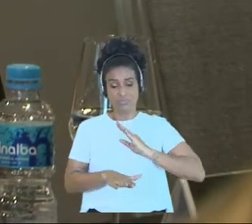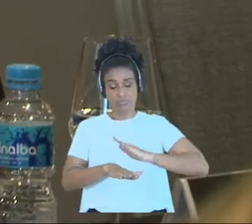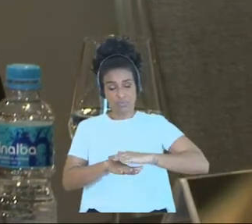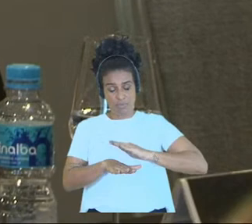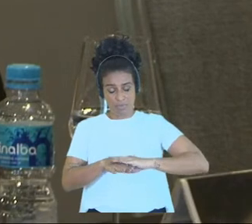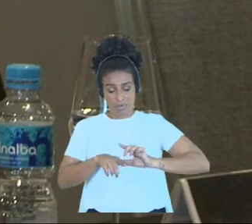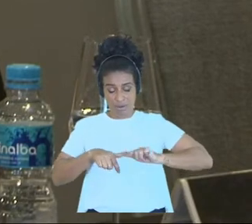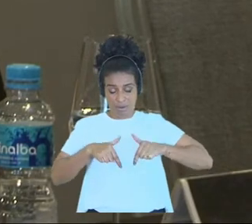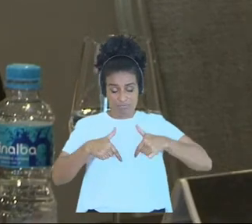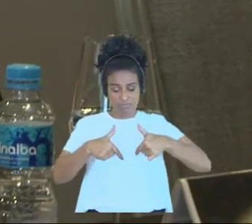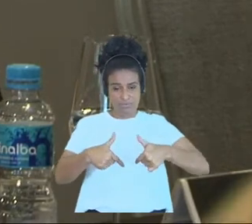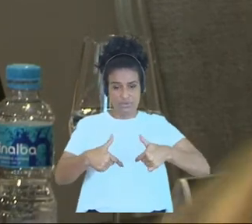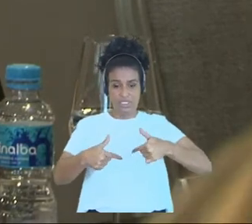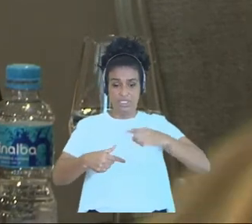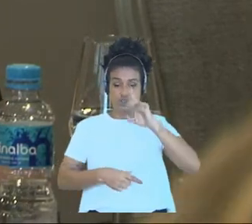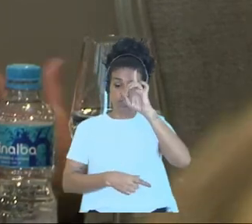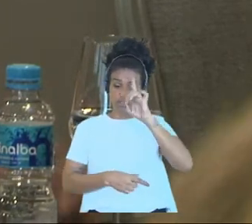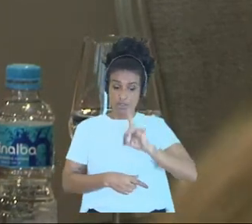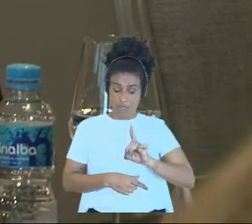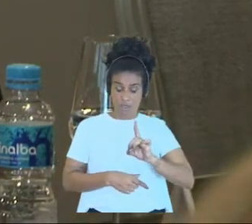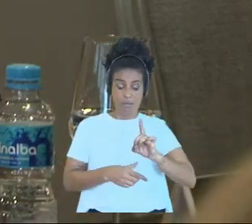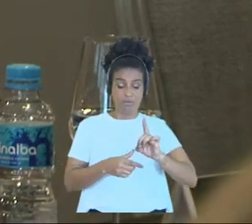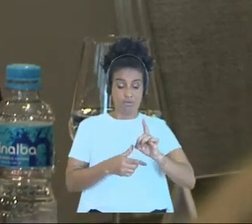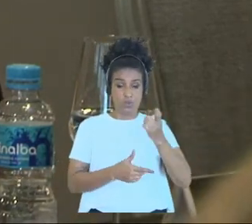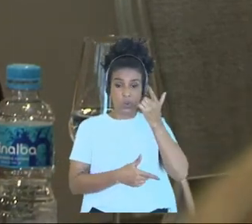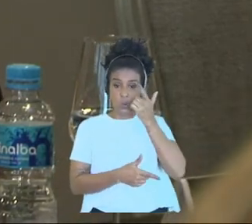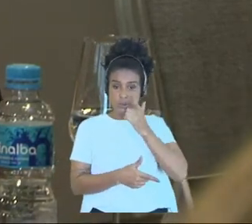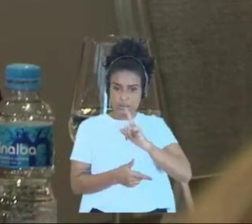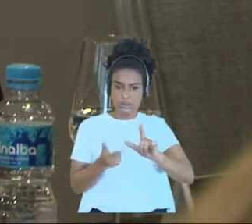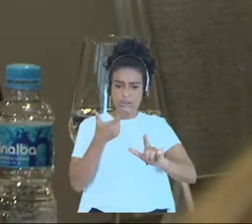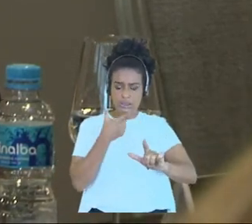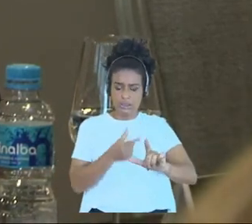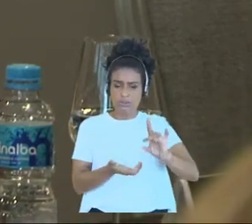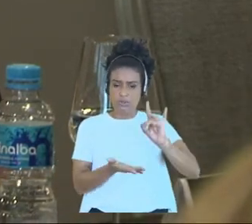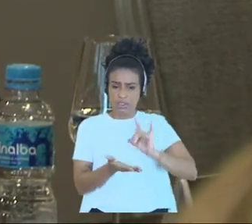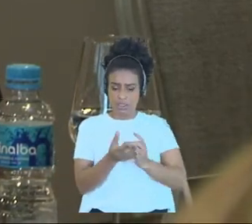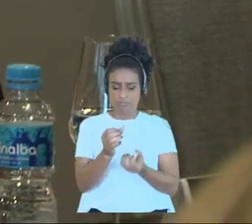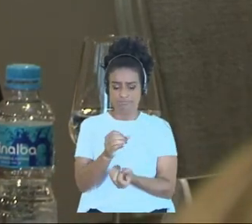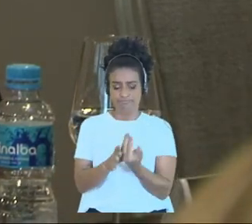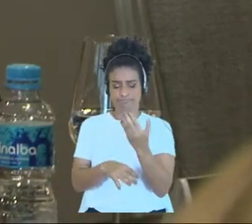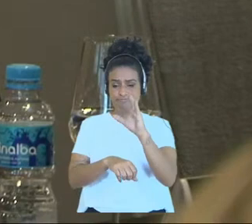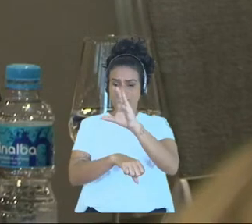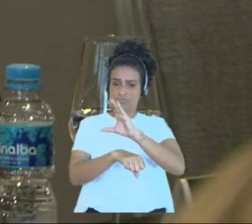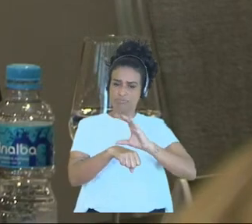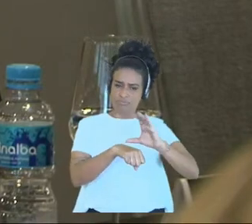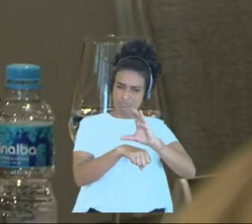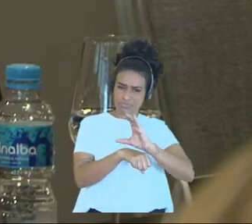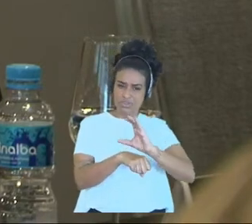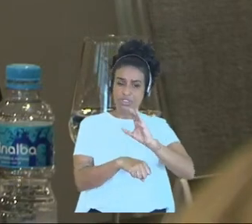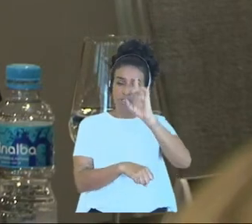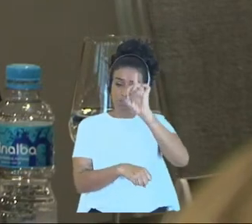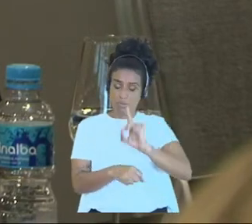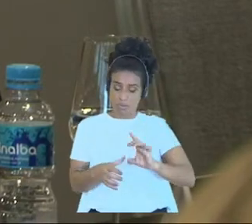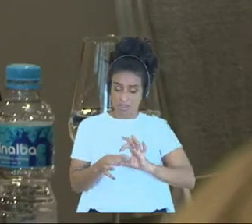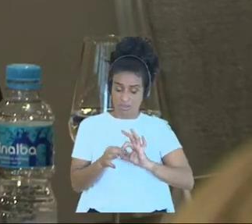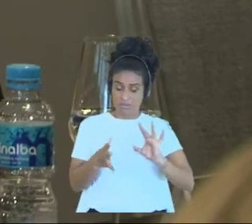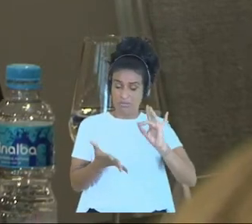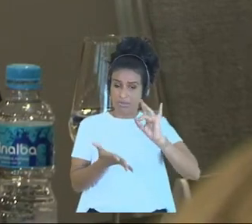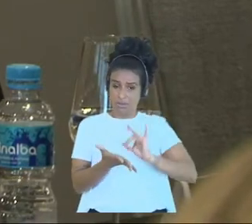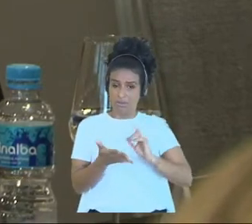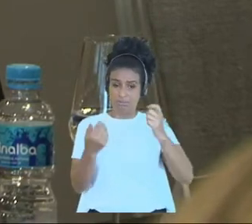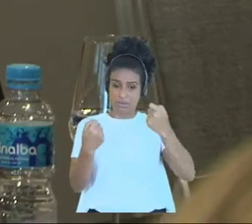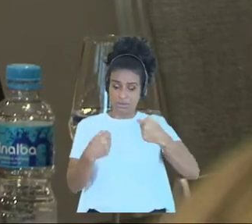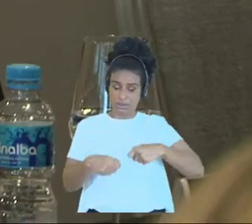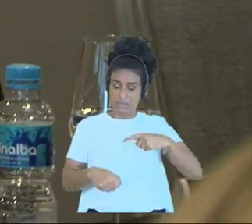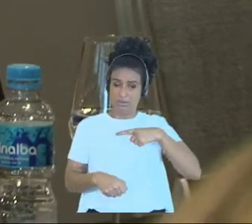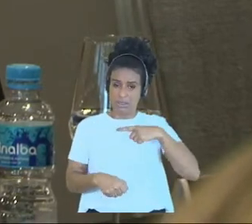direitos que foram adquiridos na Constituição, fazer com que a democracia de fato prevaleça, que chegue o recurso público a quem realmente precisa dele, sem que